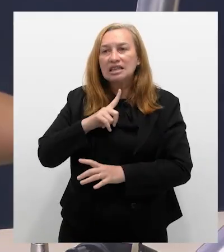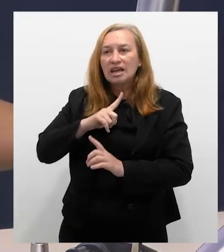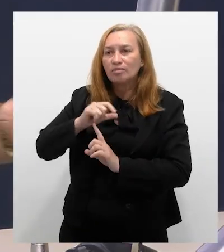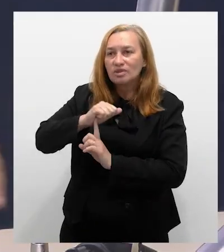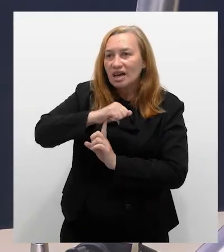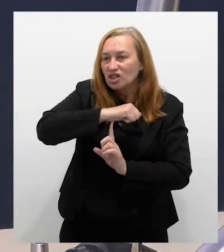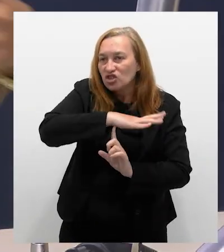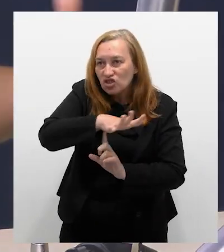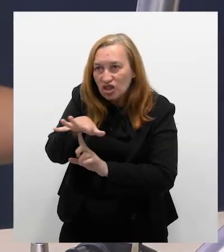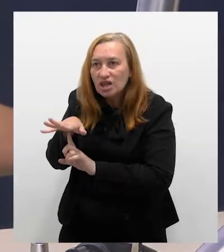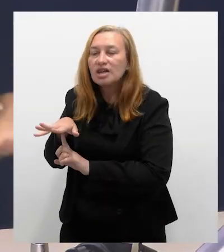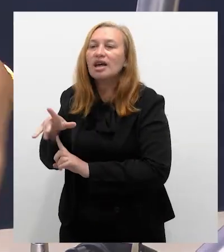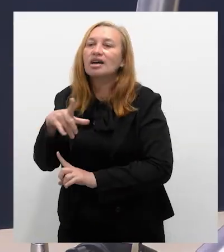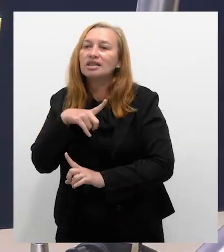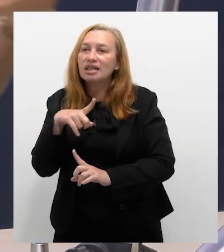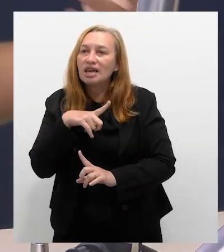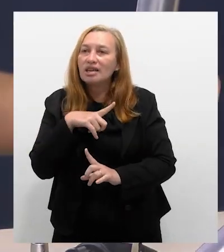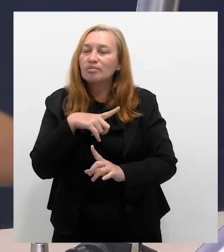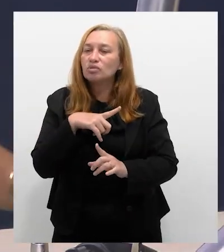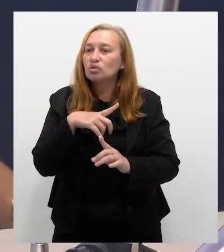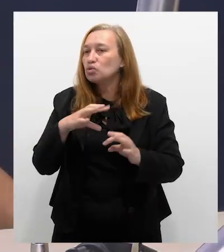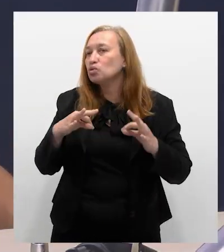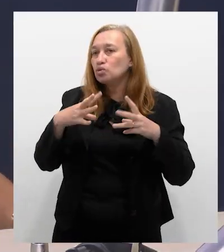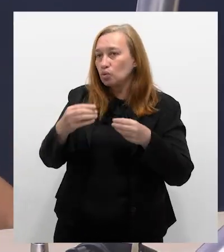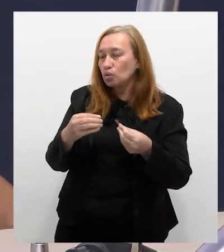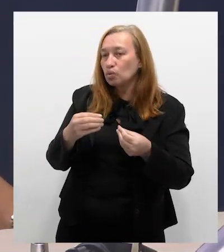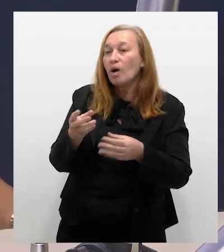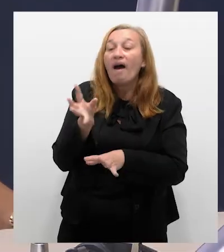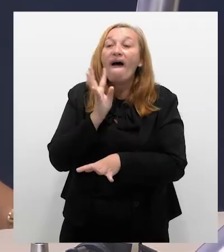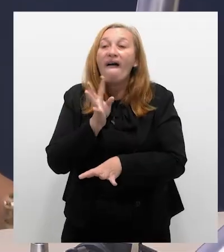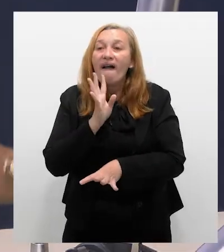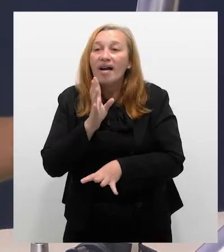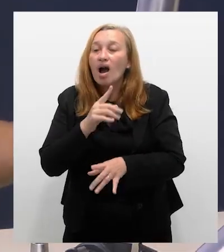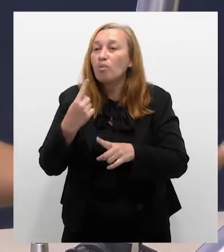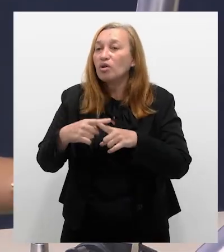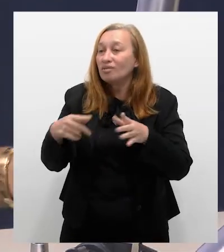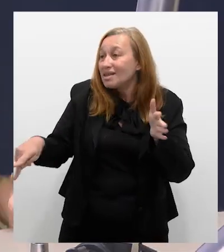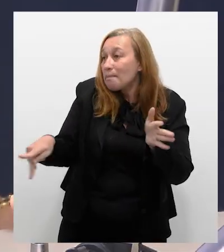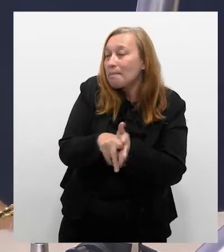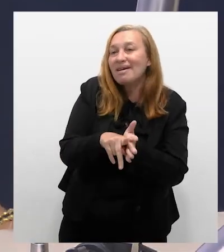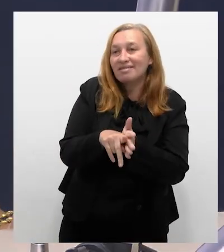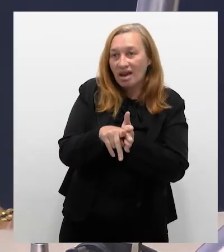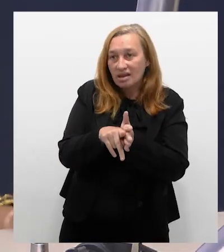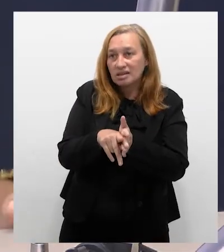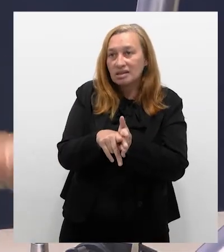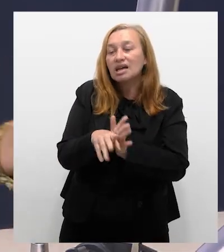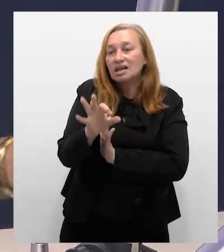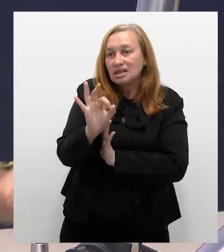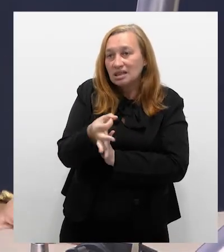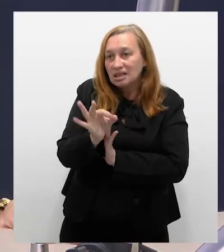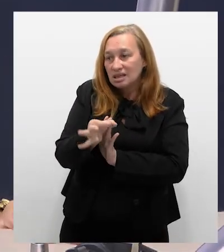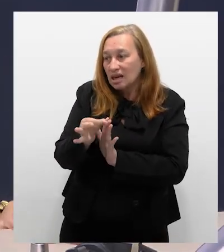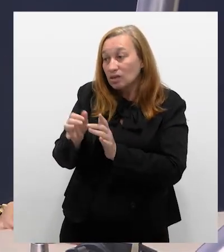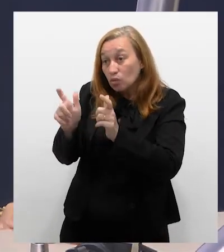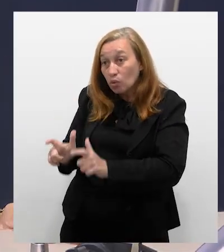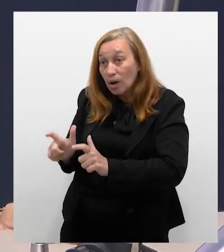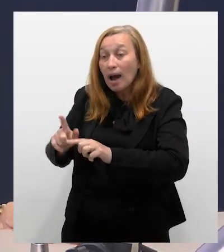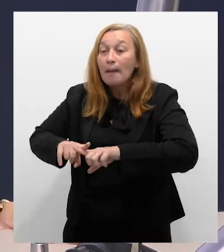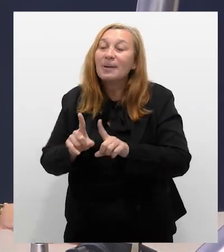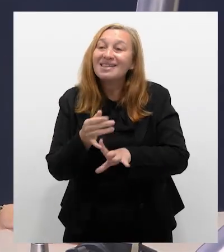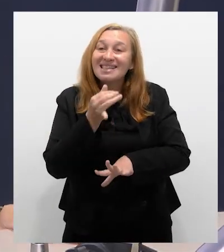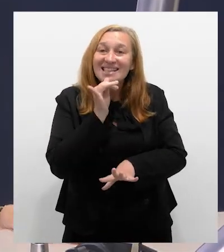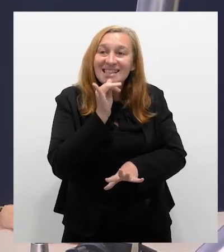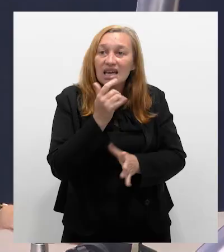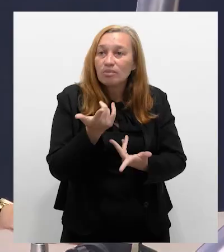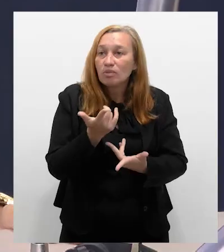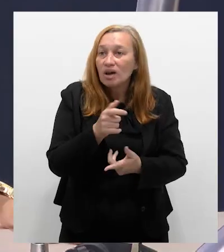a gíria, a gente tem os nossos trejeitos, isso tudo é muito legal, porque você pertence, né, de fato, àquele local.